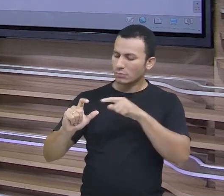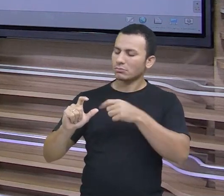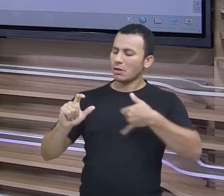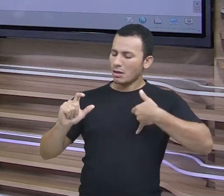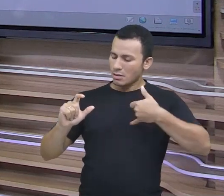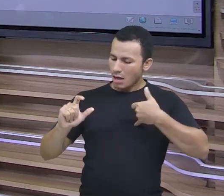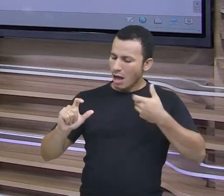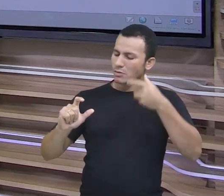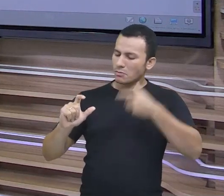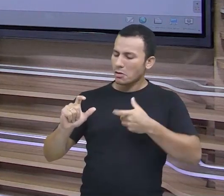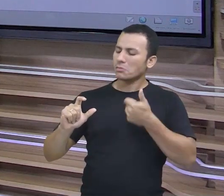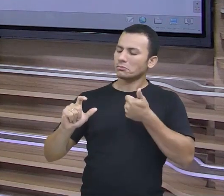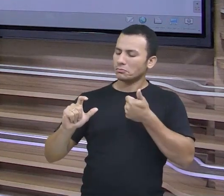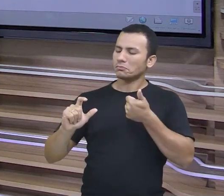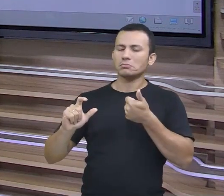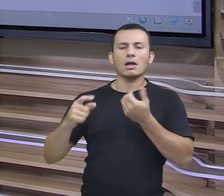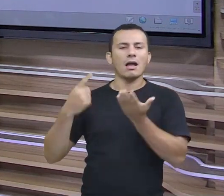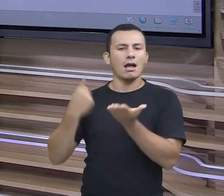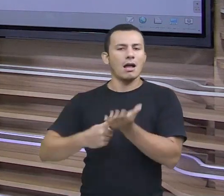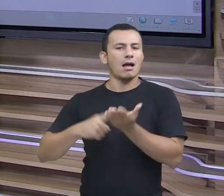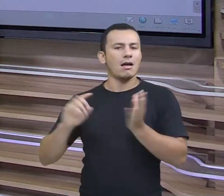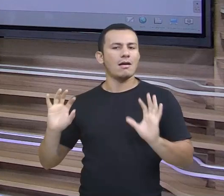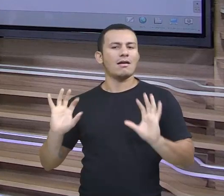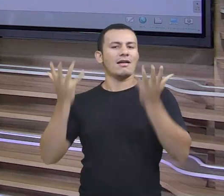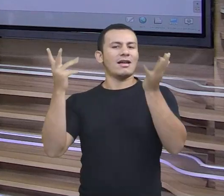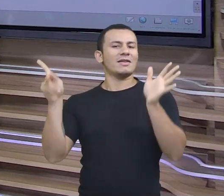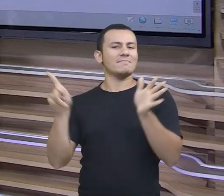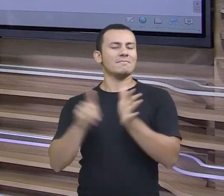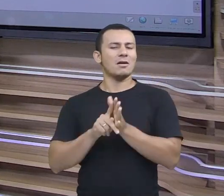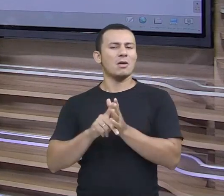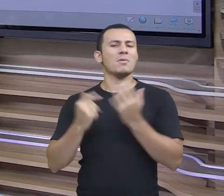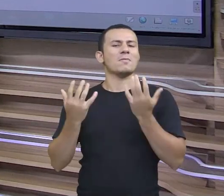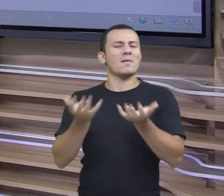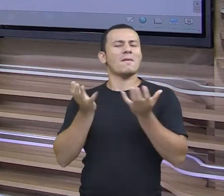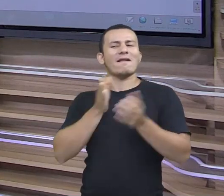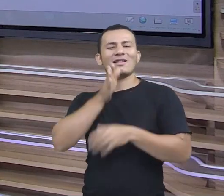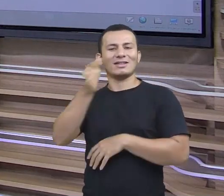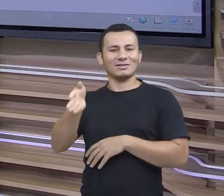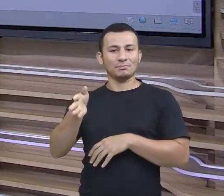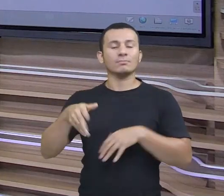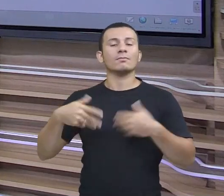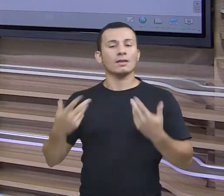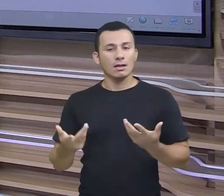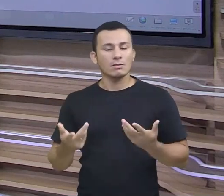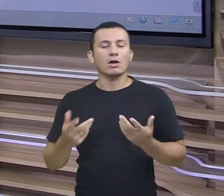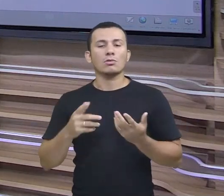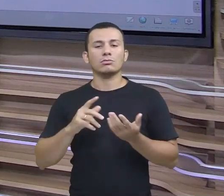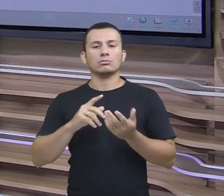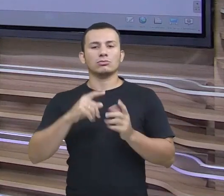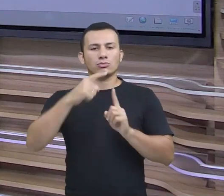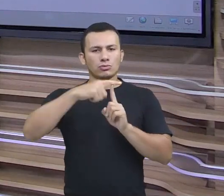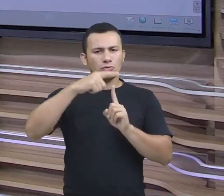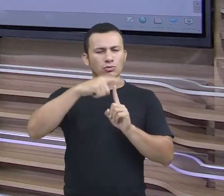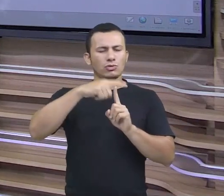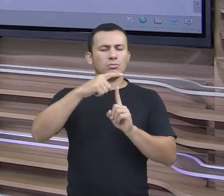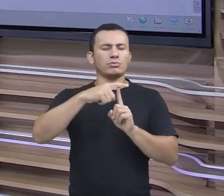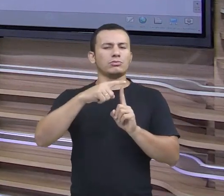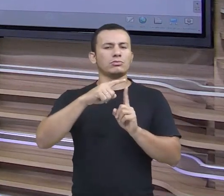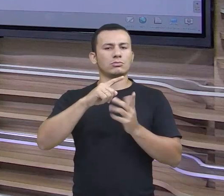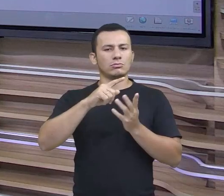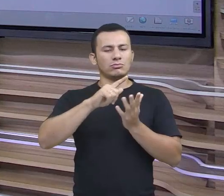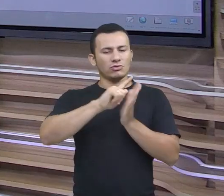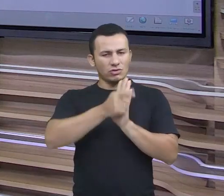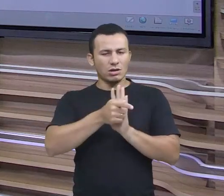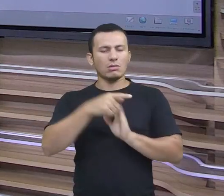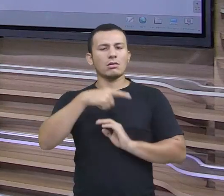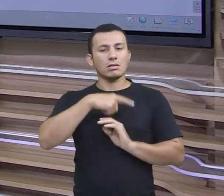tem um local. É um convite de festa e eu quero ir. Então, todo gênero textual tem a sua